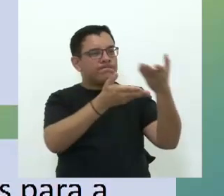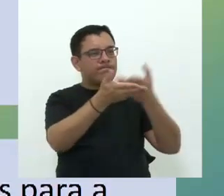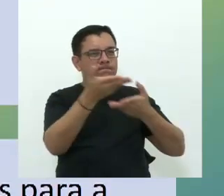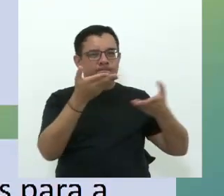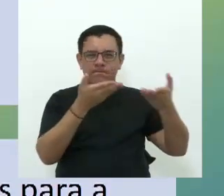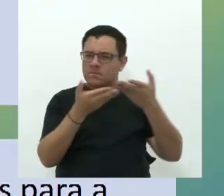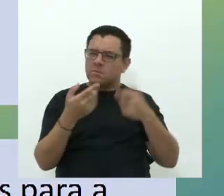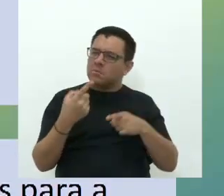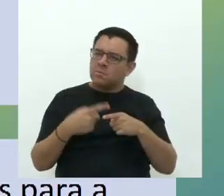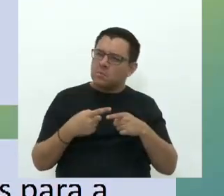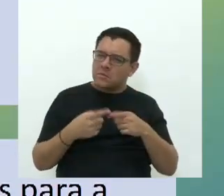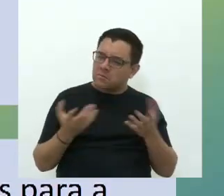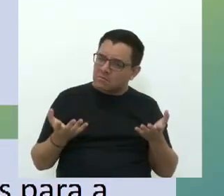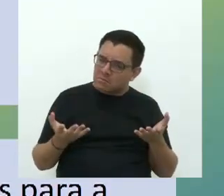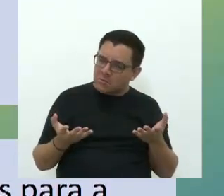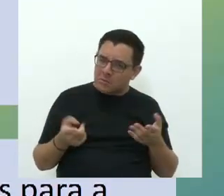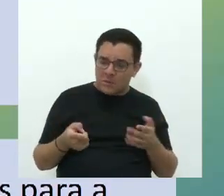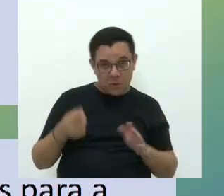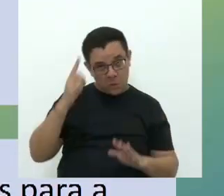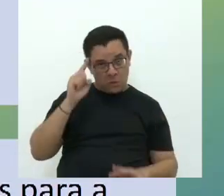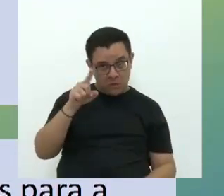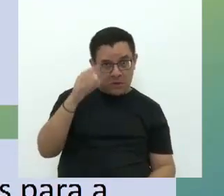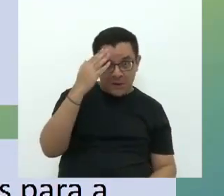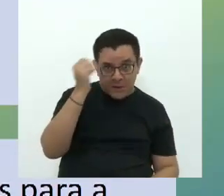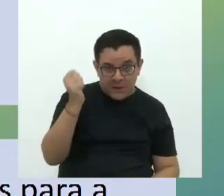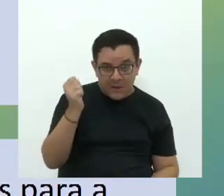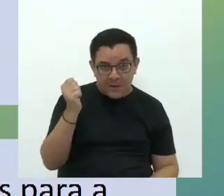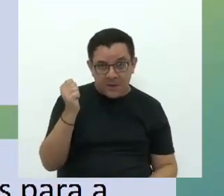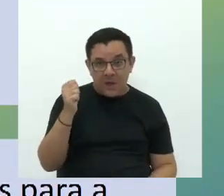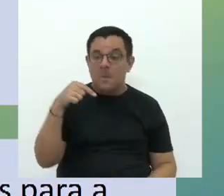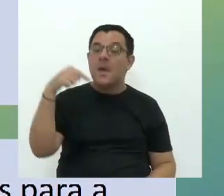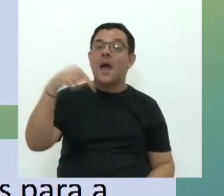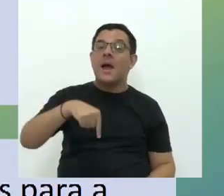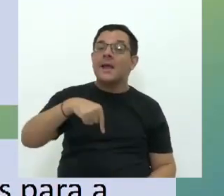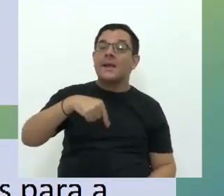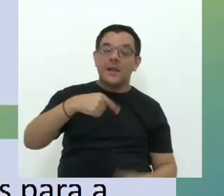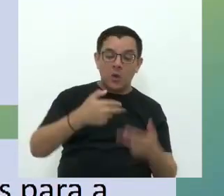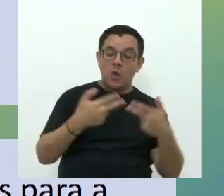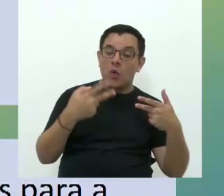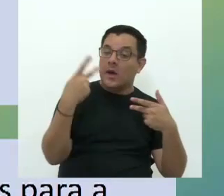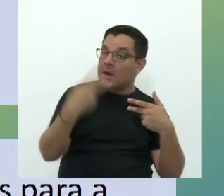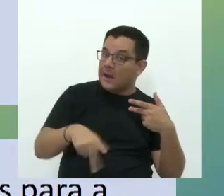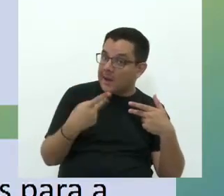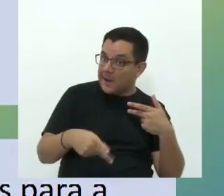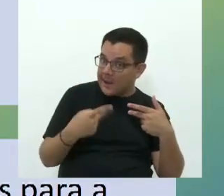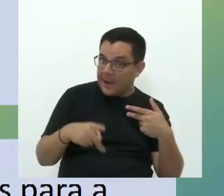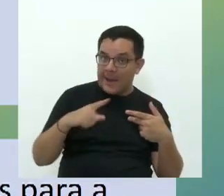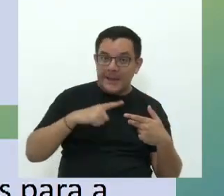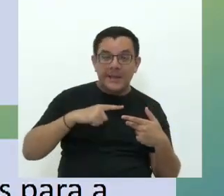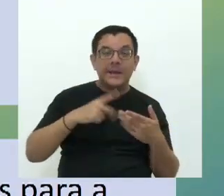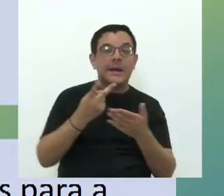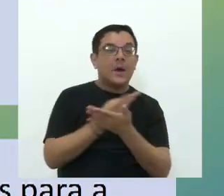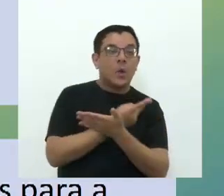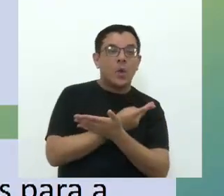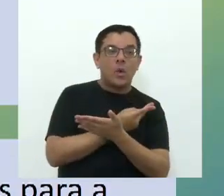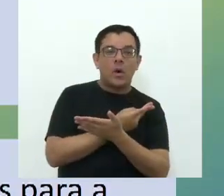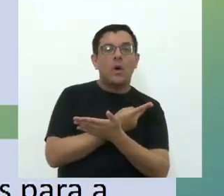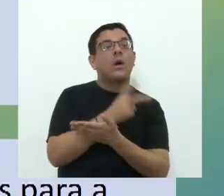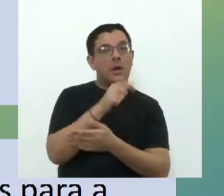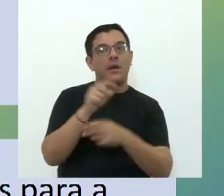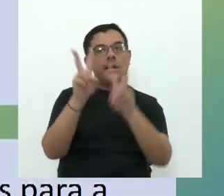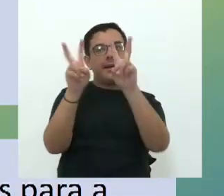não sei se vocês sabem mas tudo o que acontece aqui dentro é assunto de todas e de todos tudo o que acontece no nosso